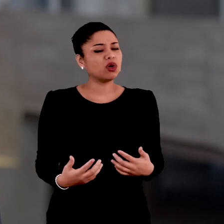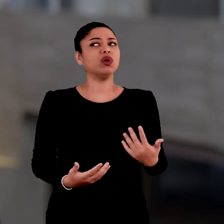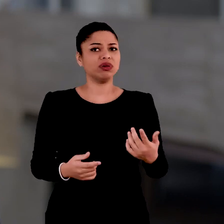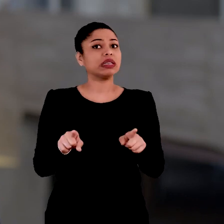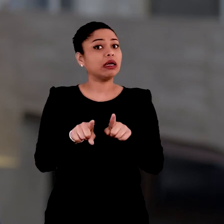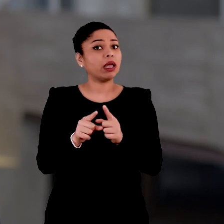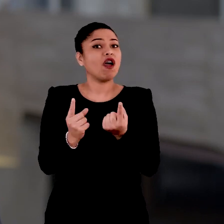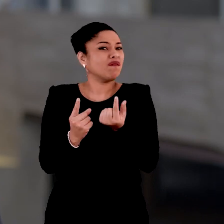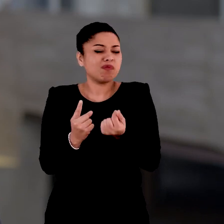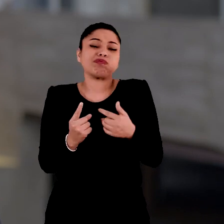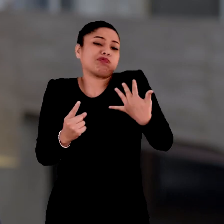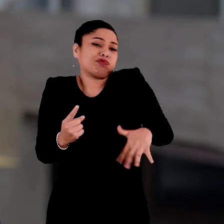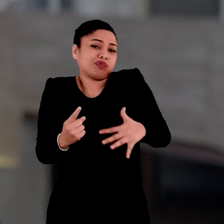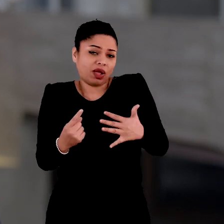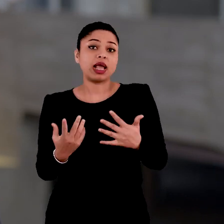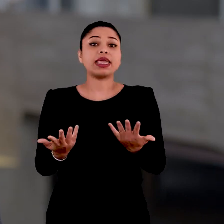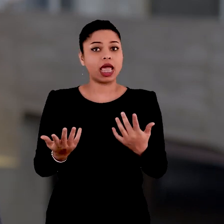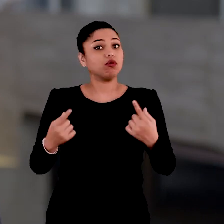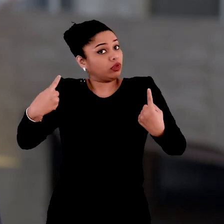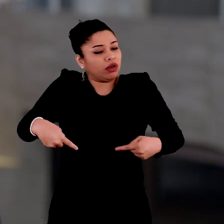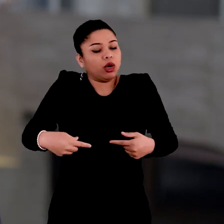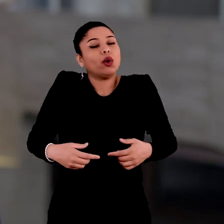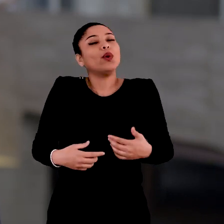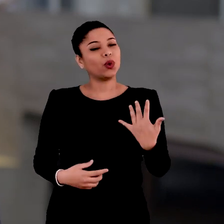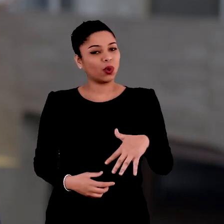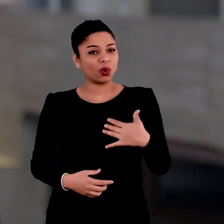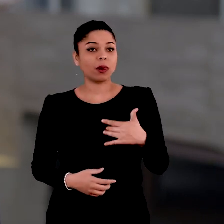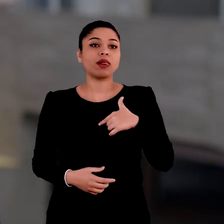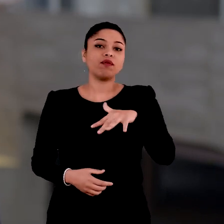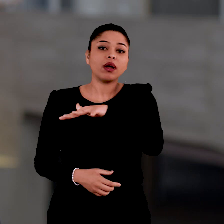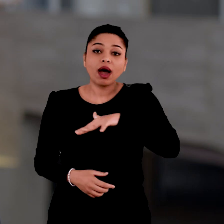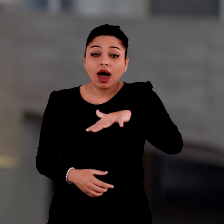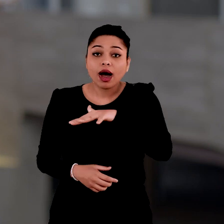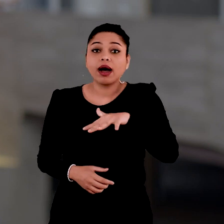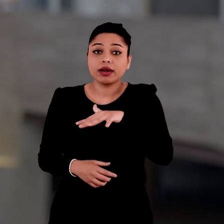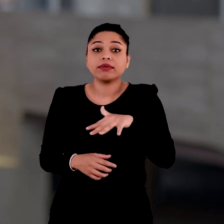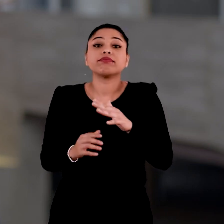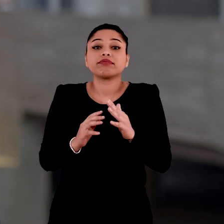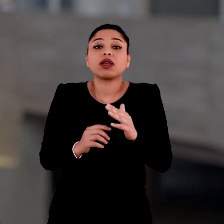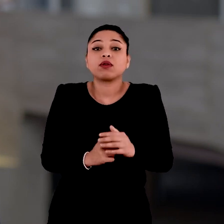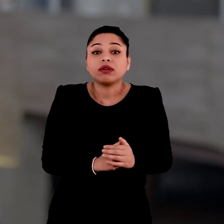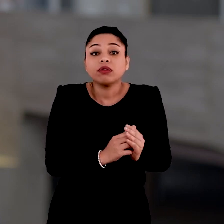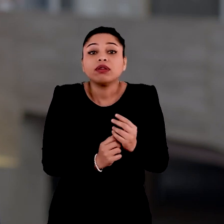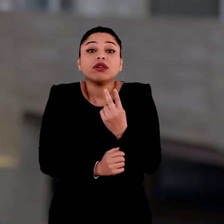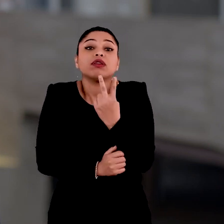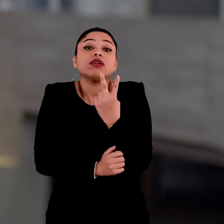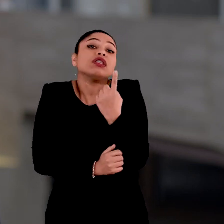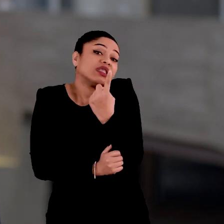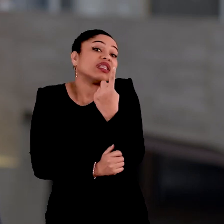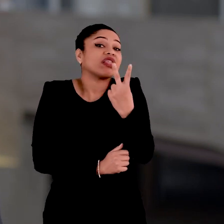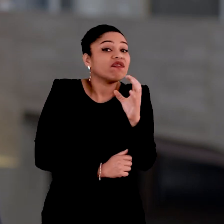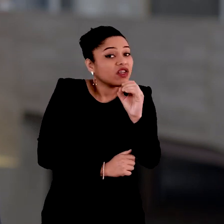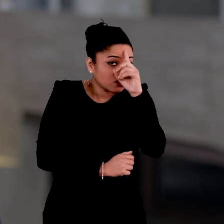determinada para que a gente conseguisse fazer algo diferente. E a gente ficou bastante feliz com o resultado, né, por se tratar de habitação